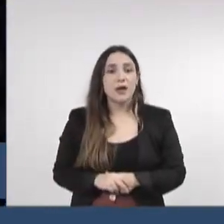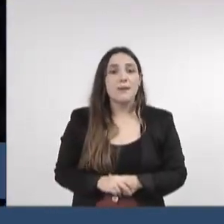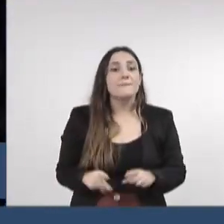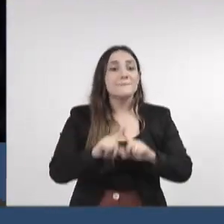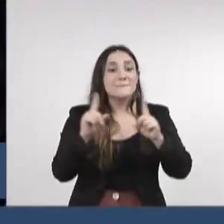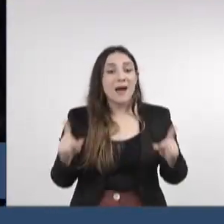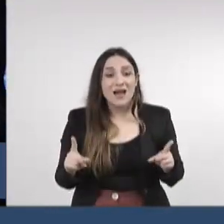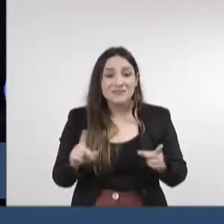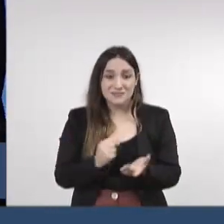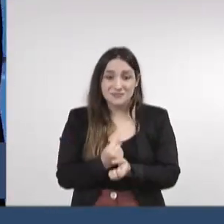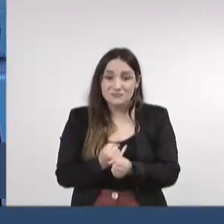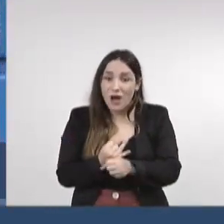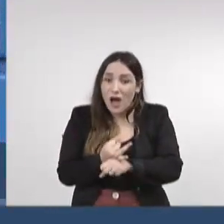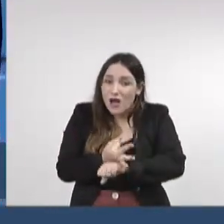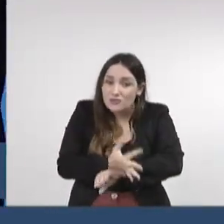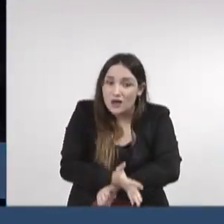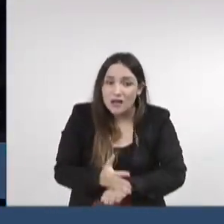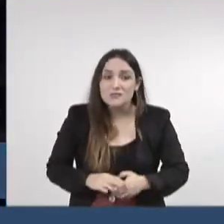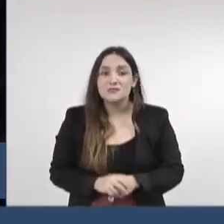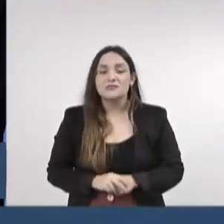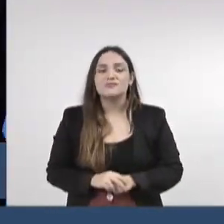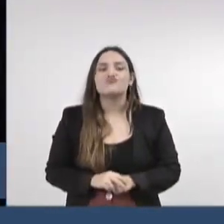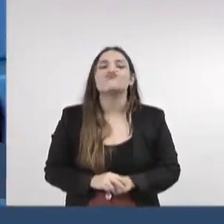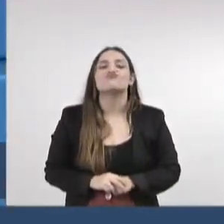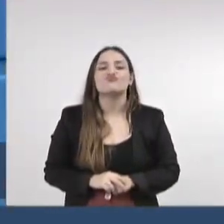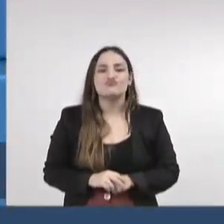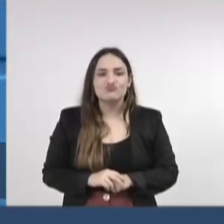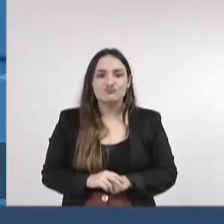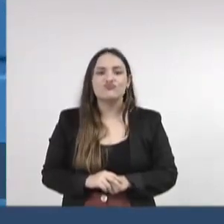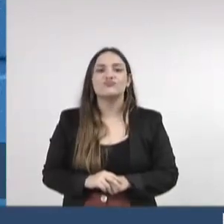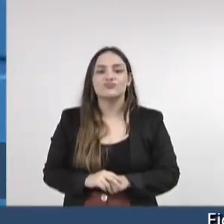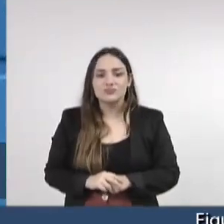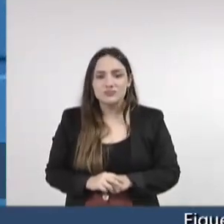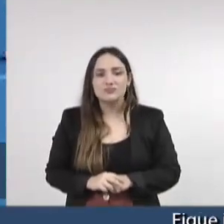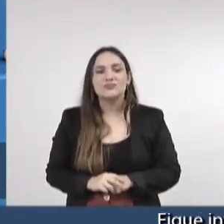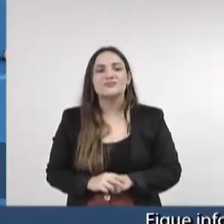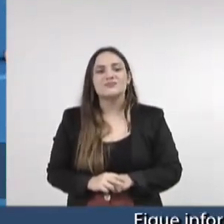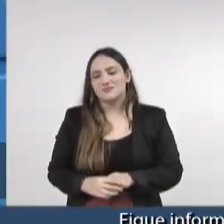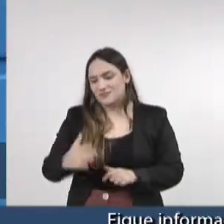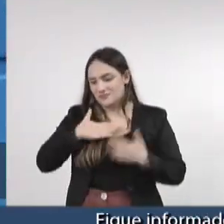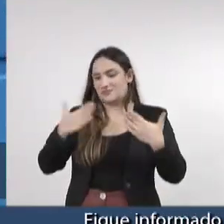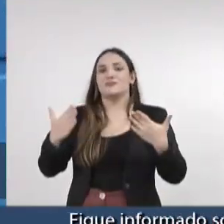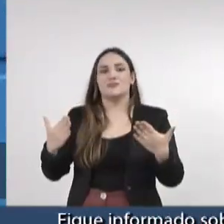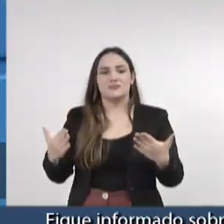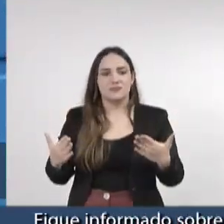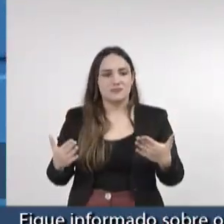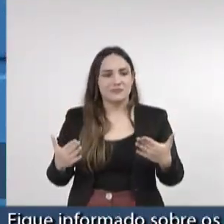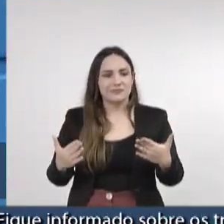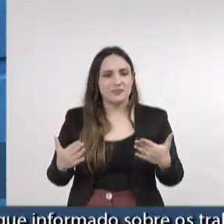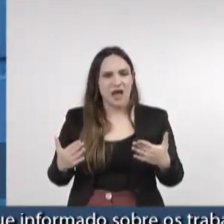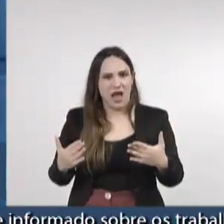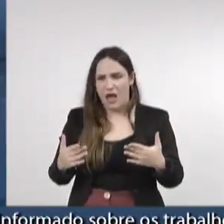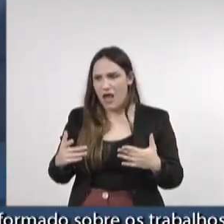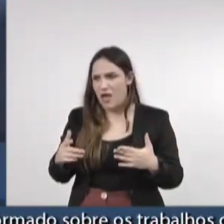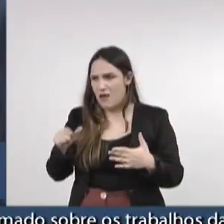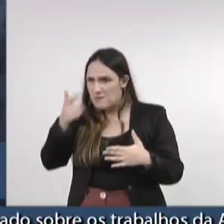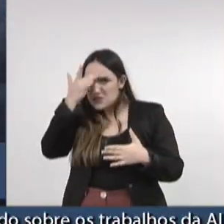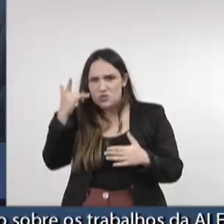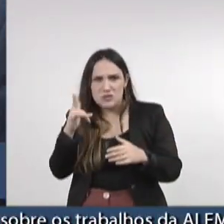os coitados dos produtores estão lá, e estão lá na posse legítima de